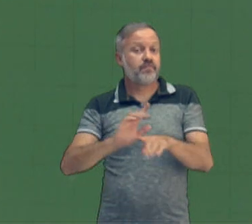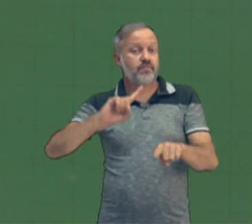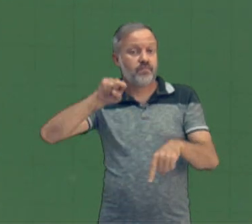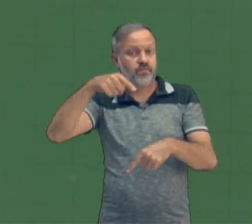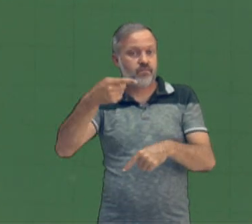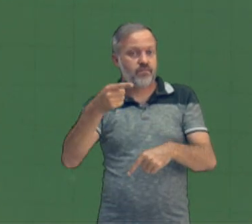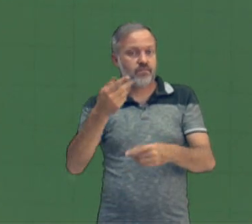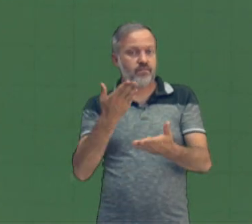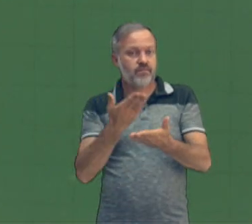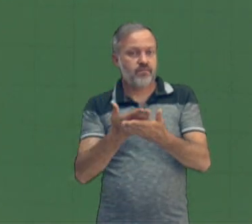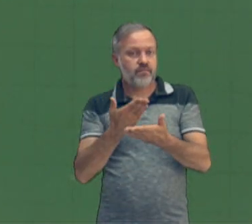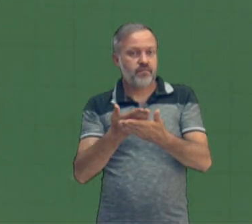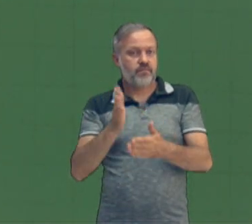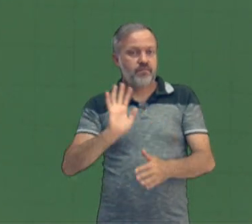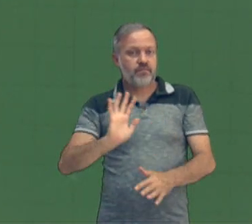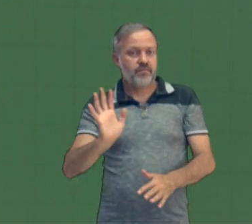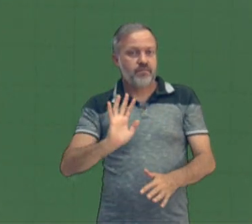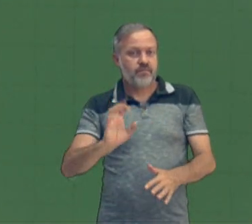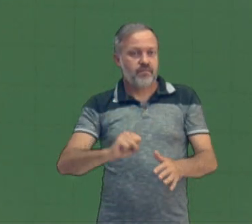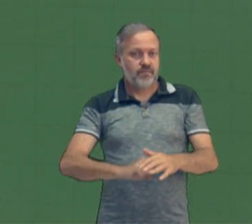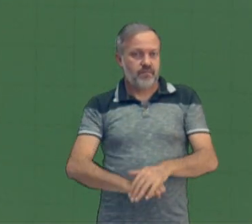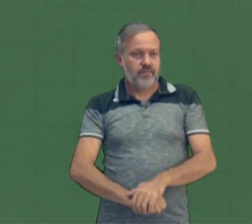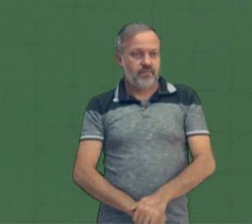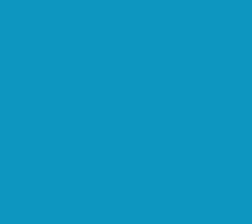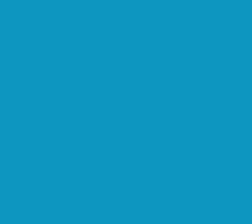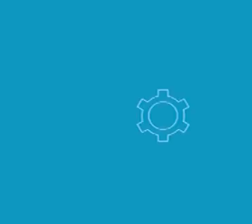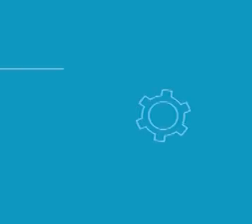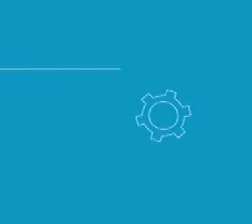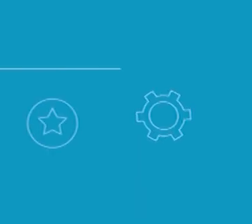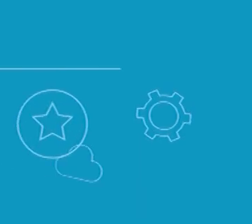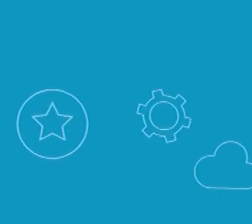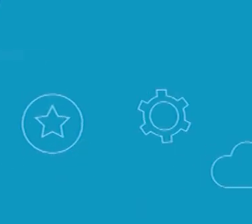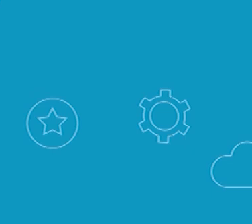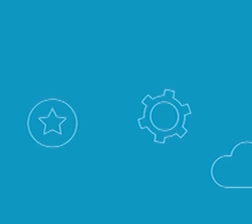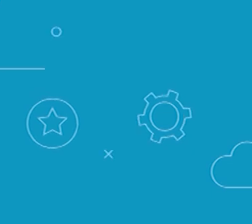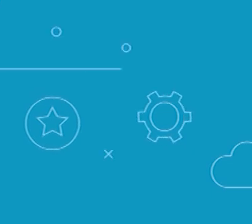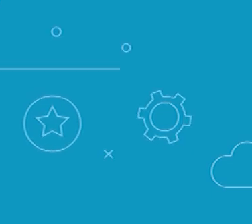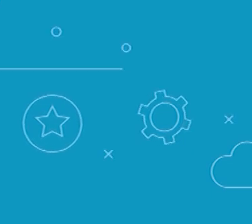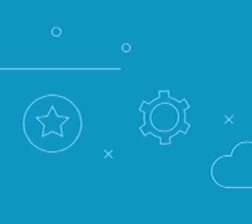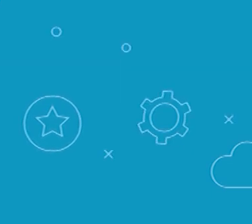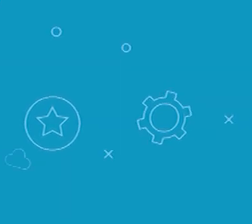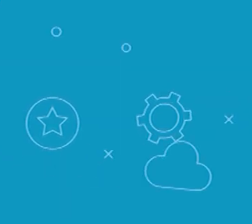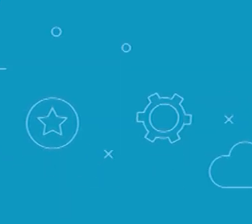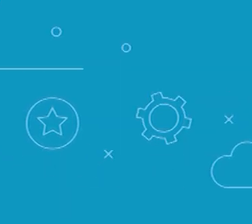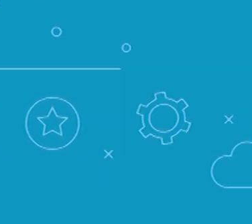aula.